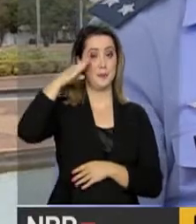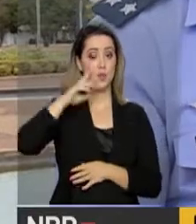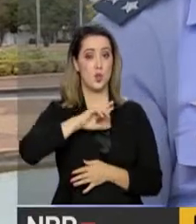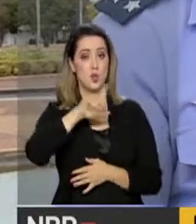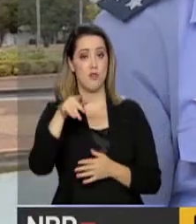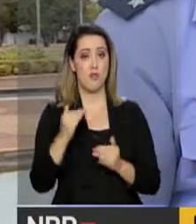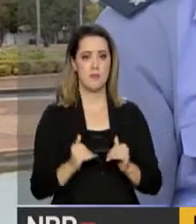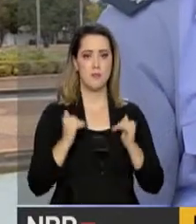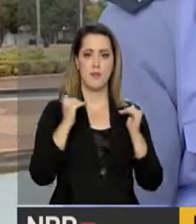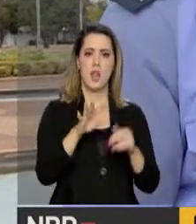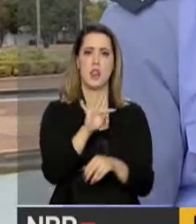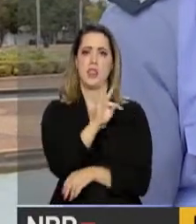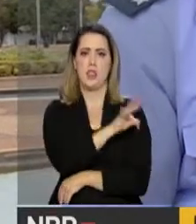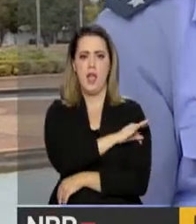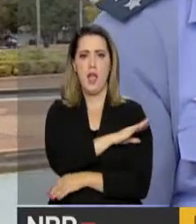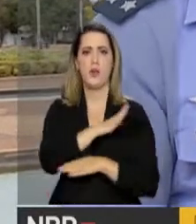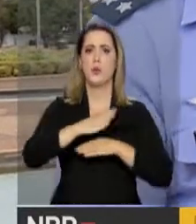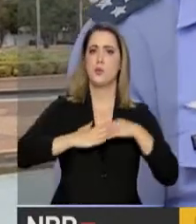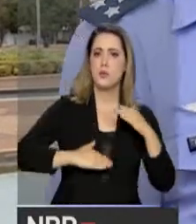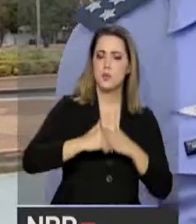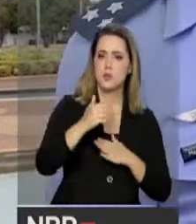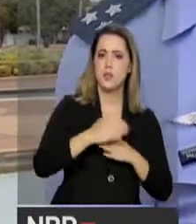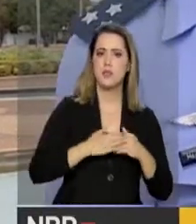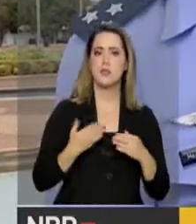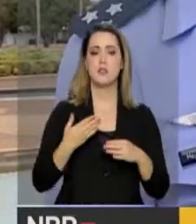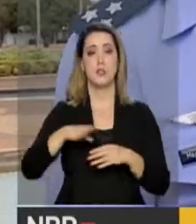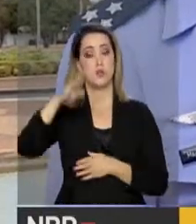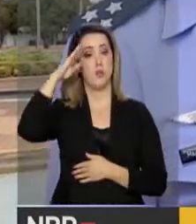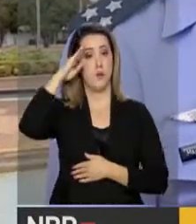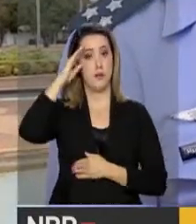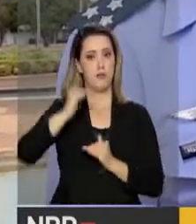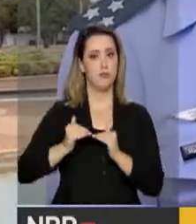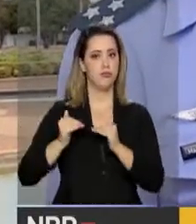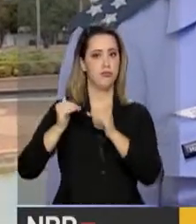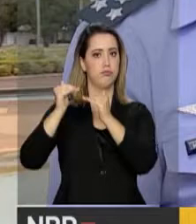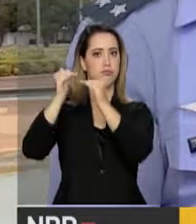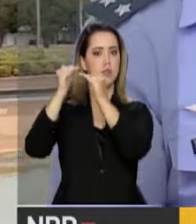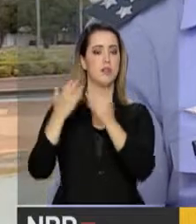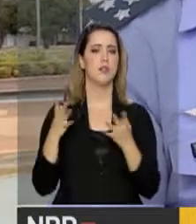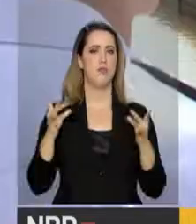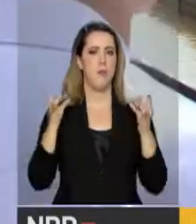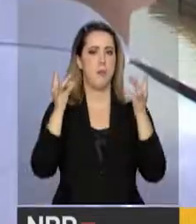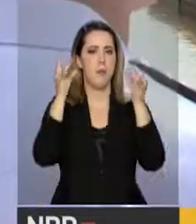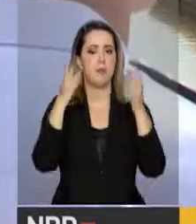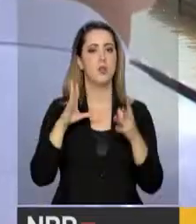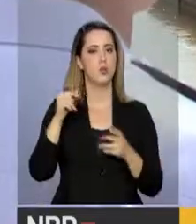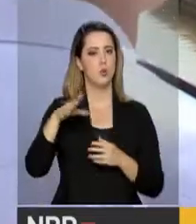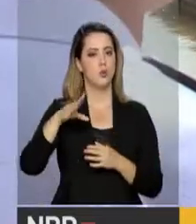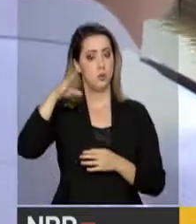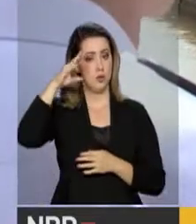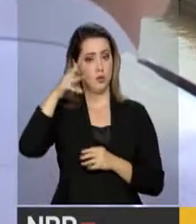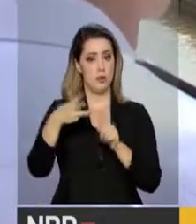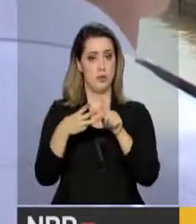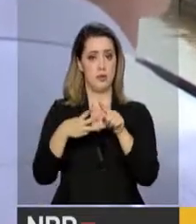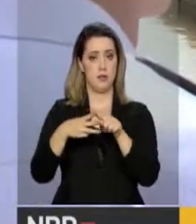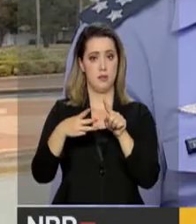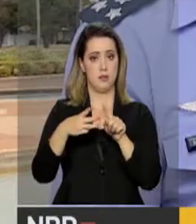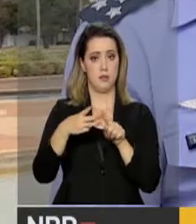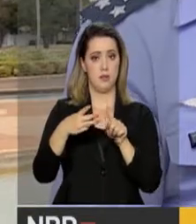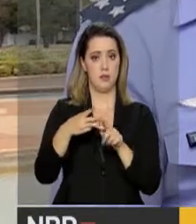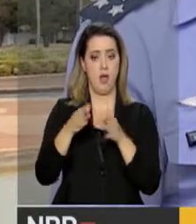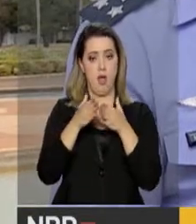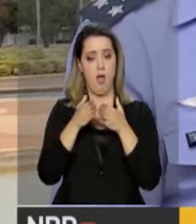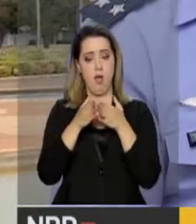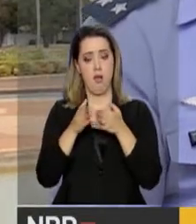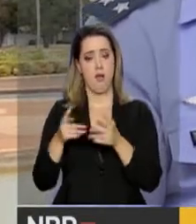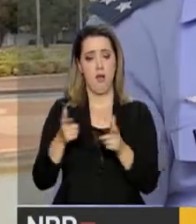vários níveis técnicos profissionalizantes e o militar de carreira também em várias armas, Exército, Marinha e Aeronáutica, Força Aérea.